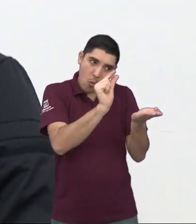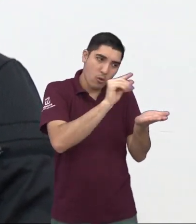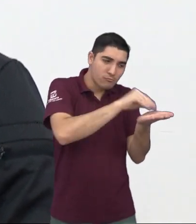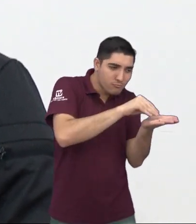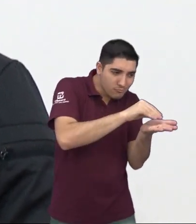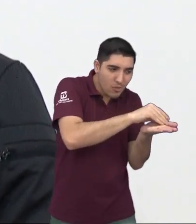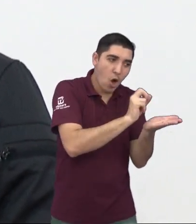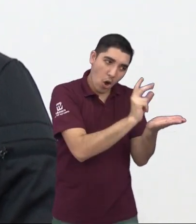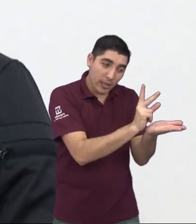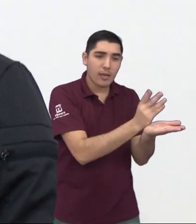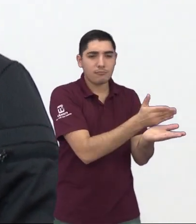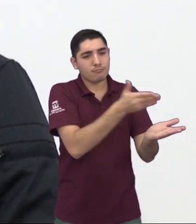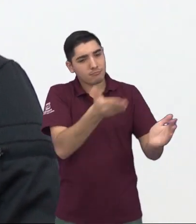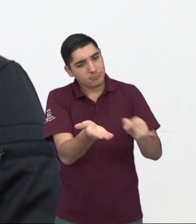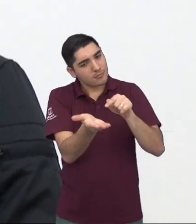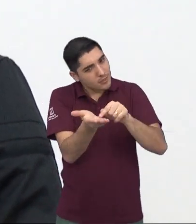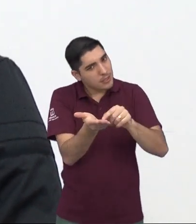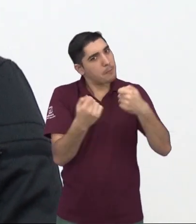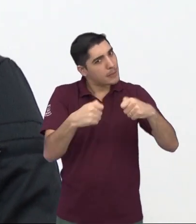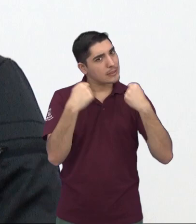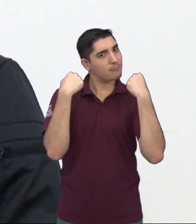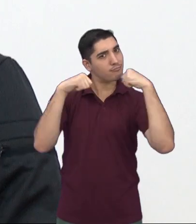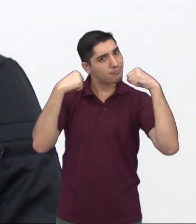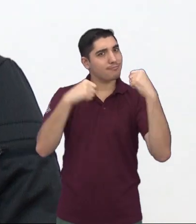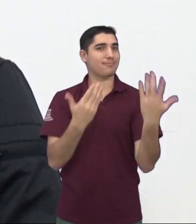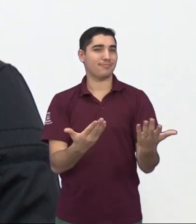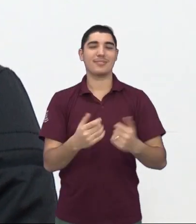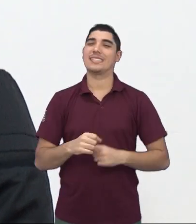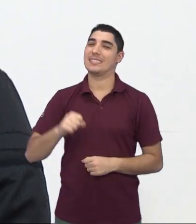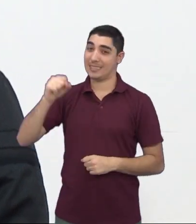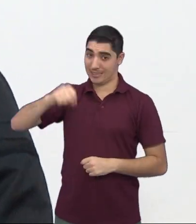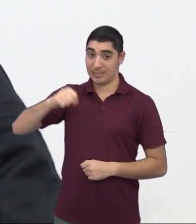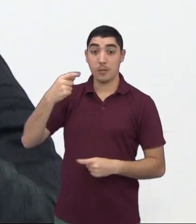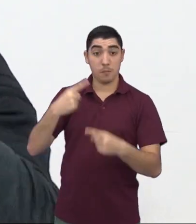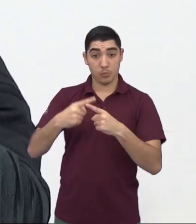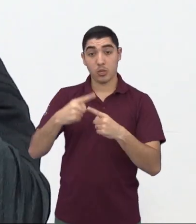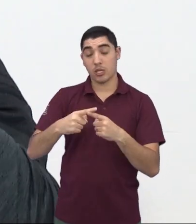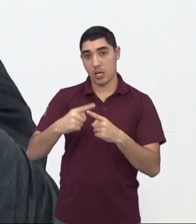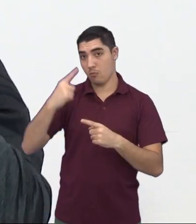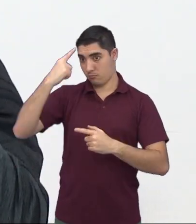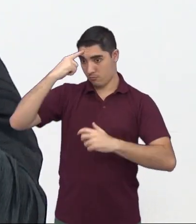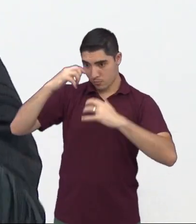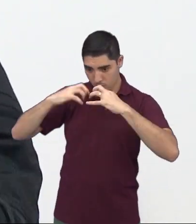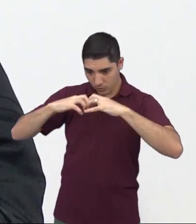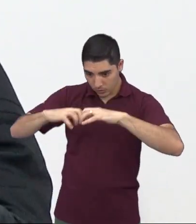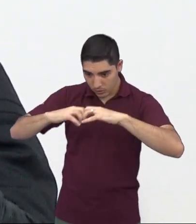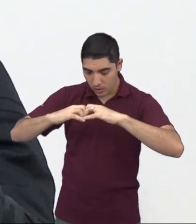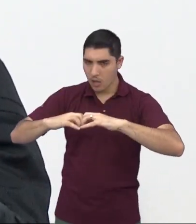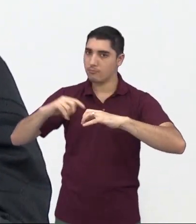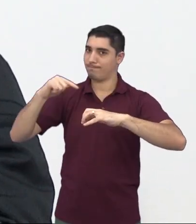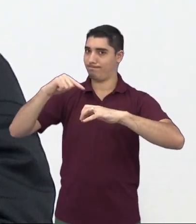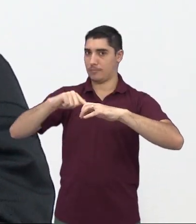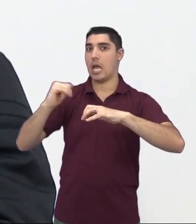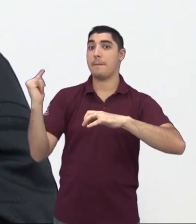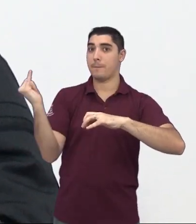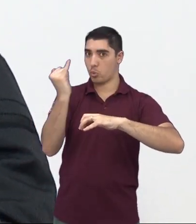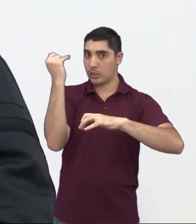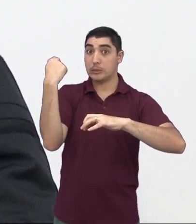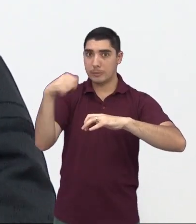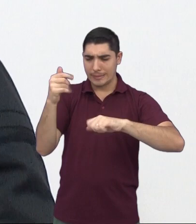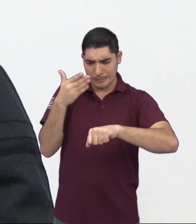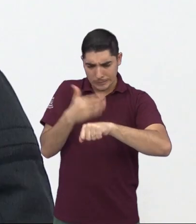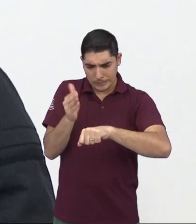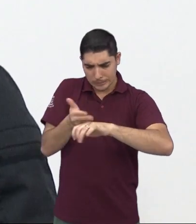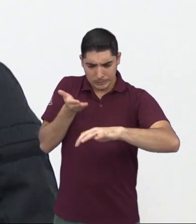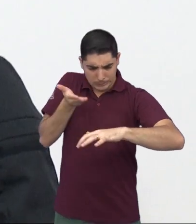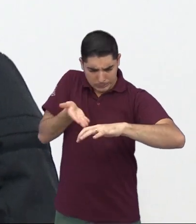né? Fazer ali o jogo, mas também ir para atividade física, né? Sim, o cognitivo, gente. O cérebro também é um órgão que deve